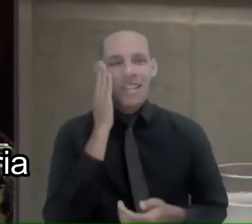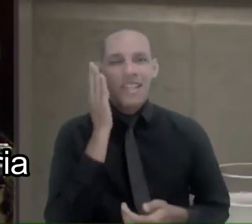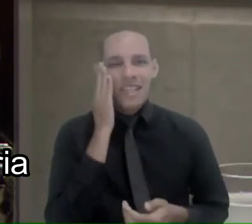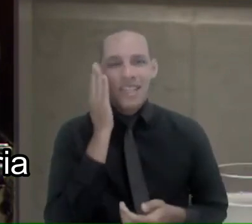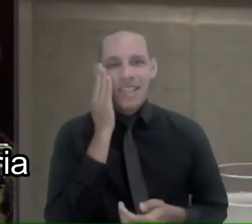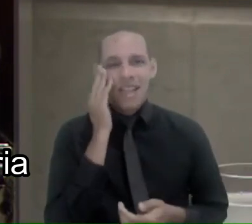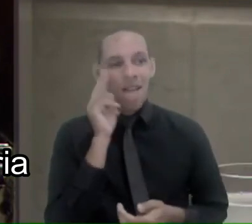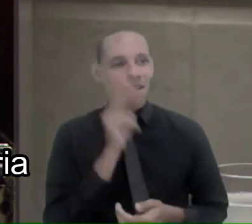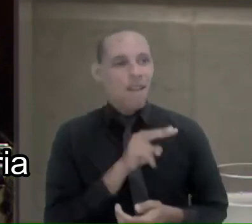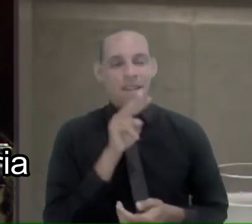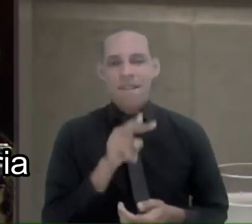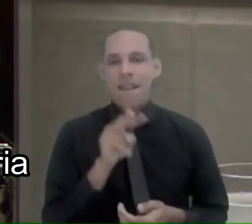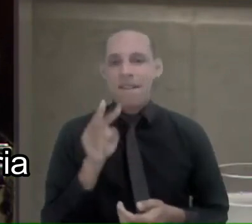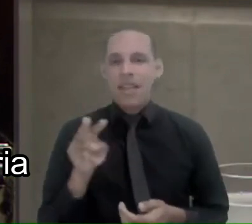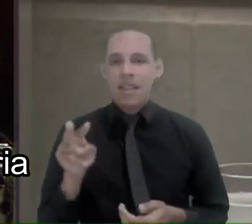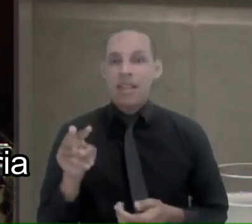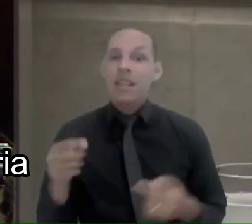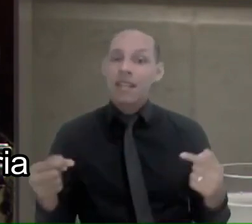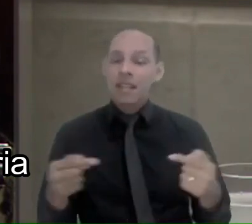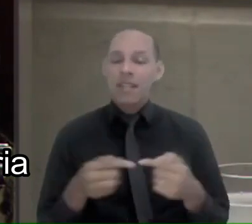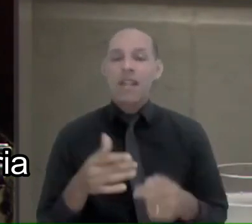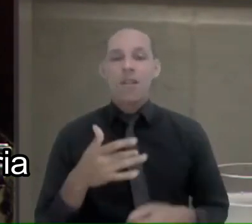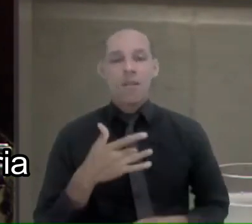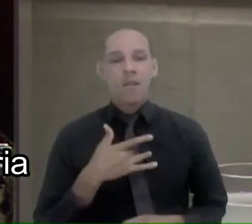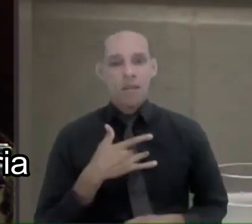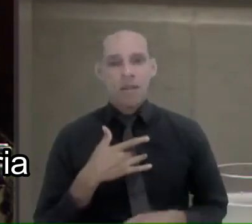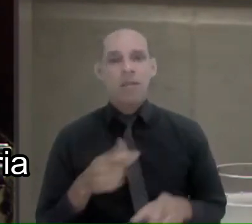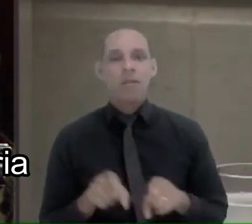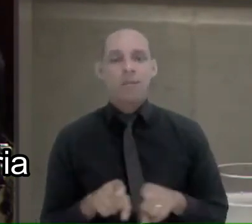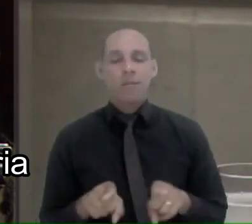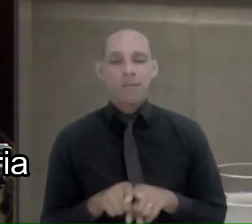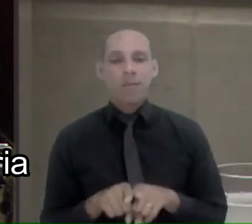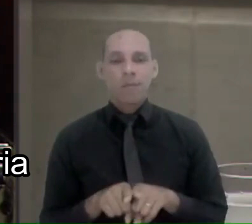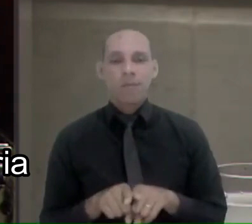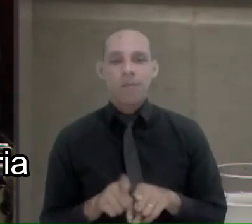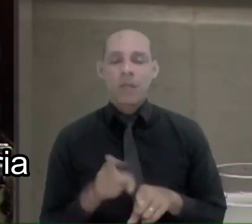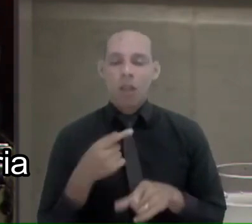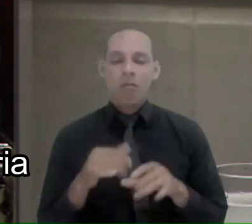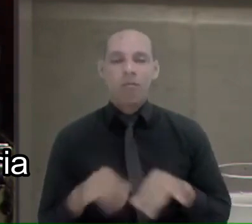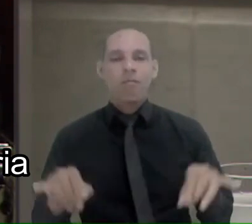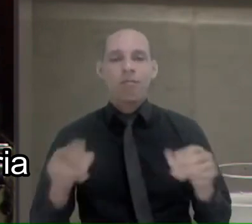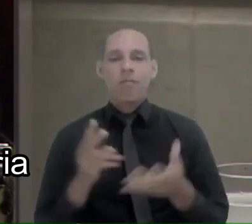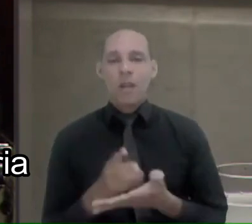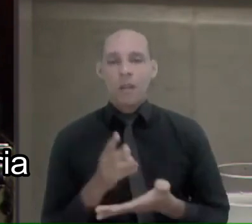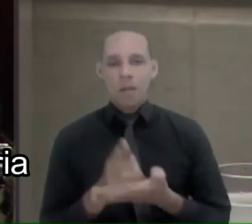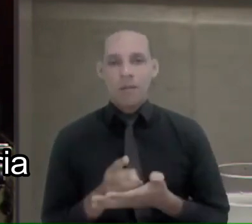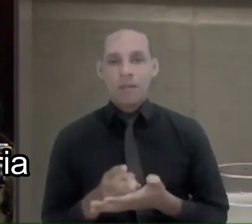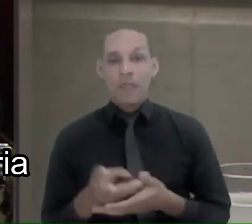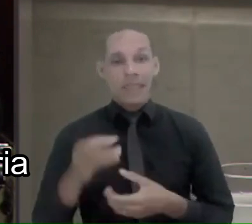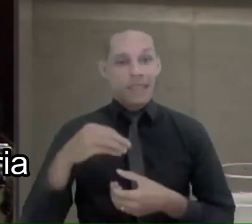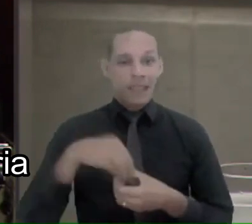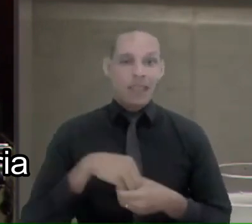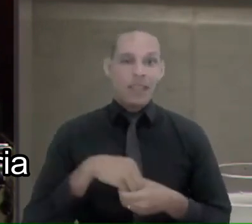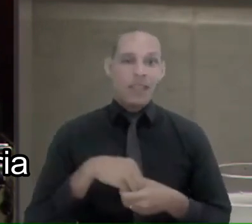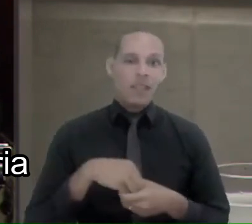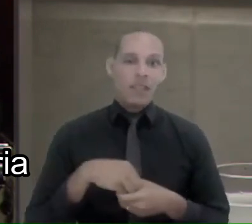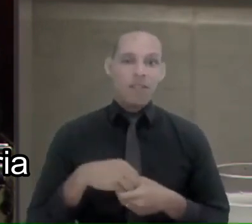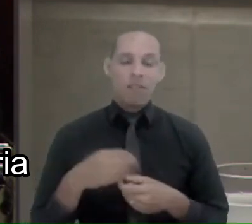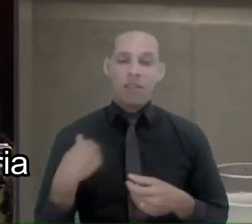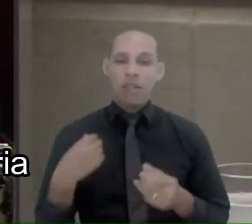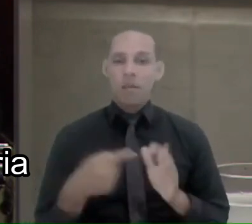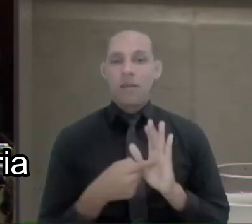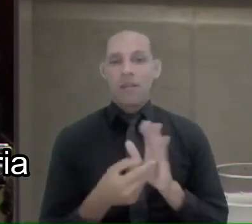tuberculose. Então, caminhamos com a divulgação. Para a divulgação interna, eu vou apresentar,